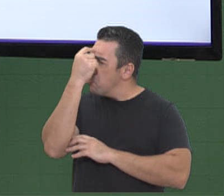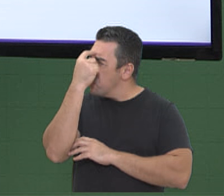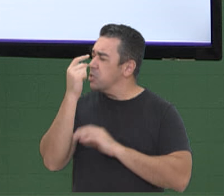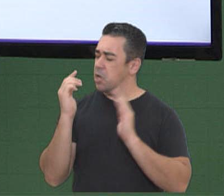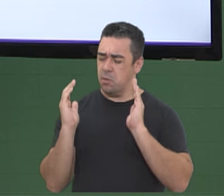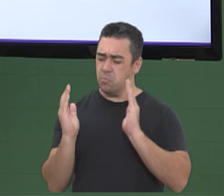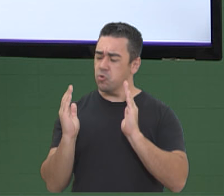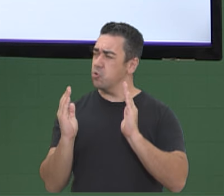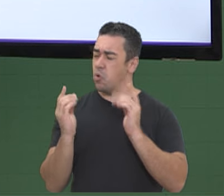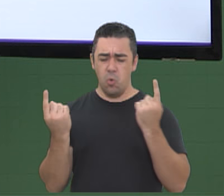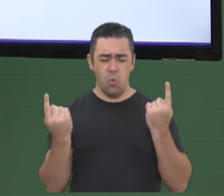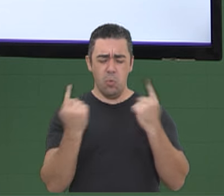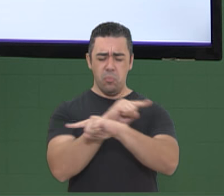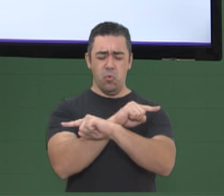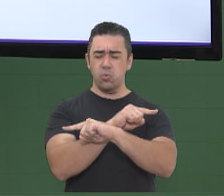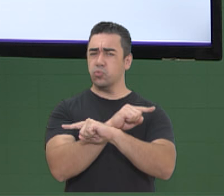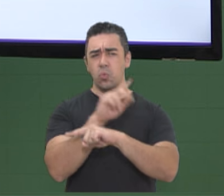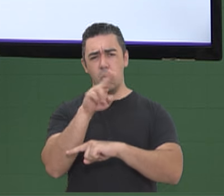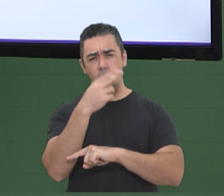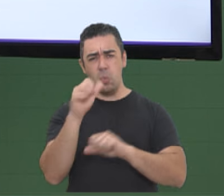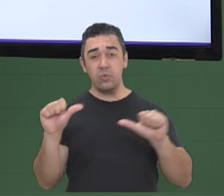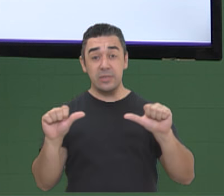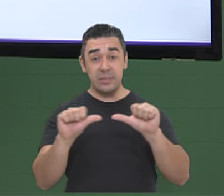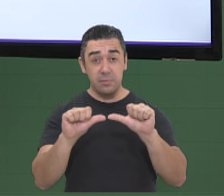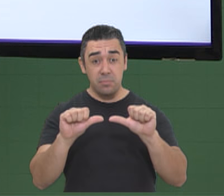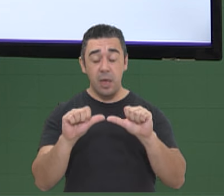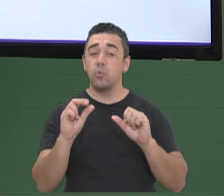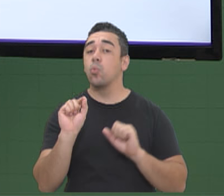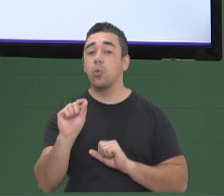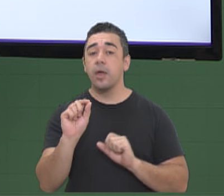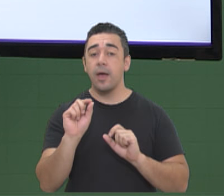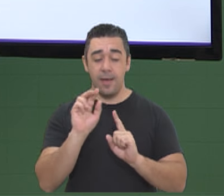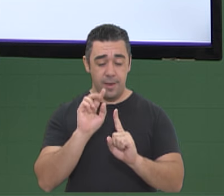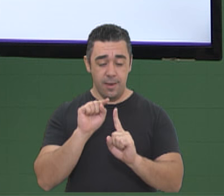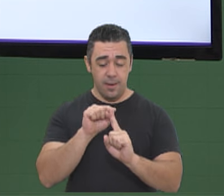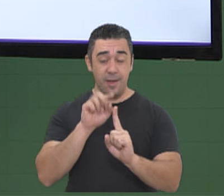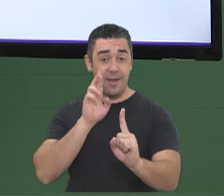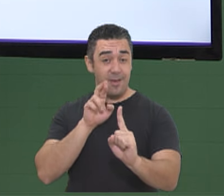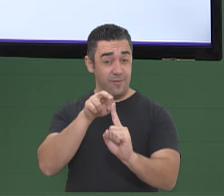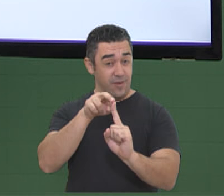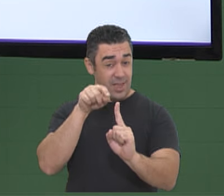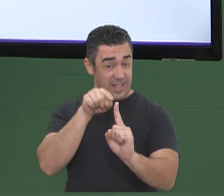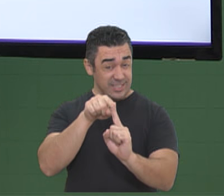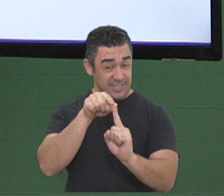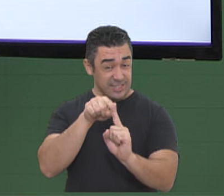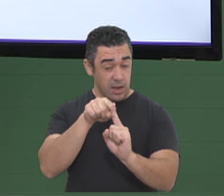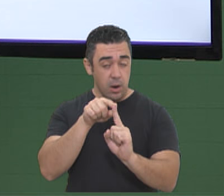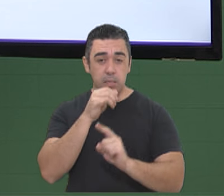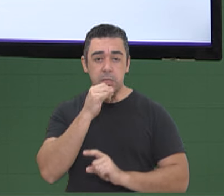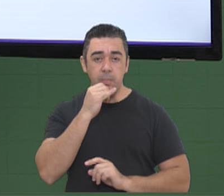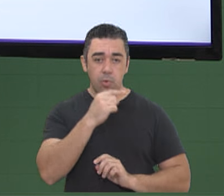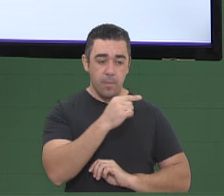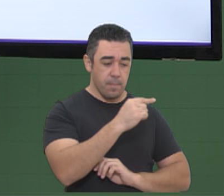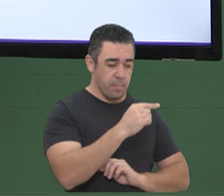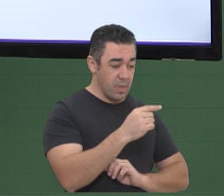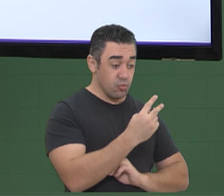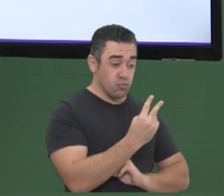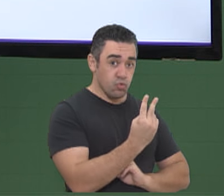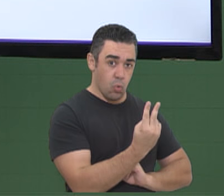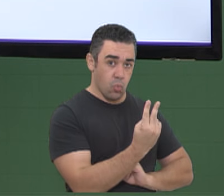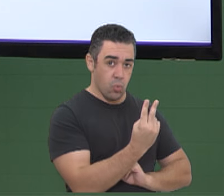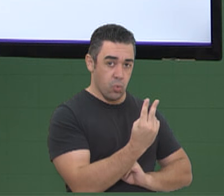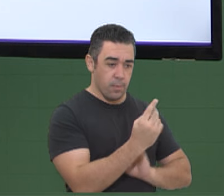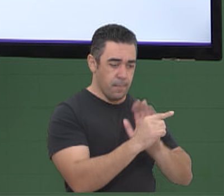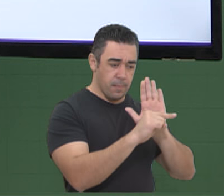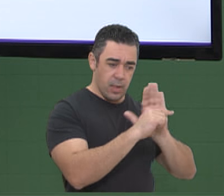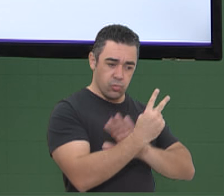número oposto ou simétrico? Bom, a gente tem o nosso referencial. Se eu falo para vocês menos 2,